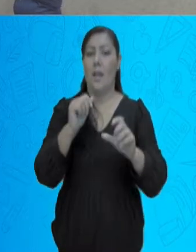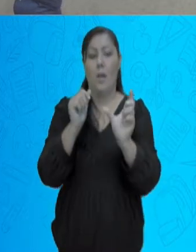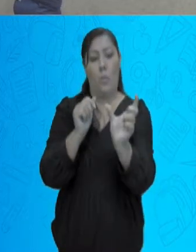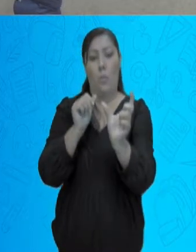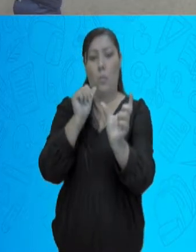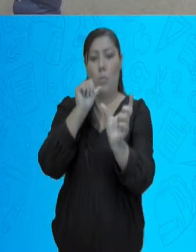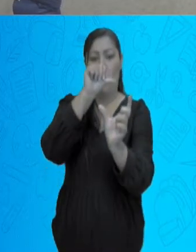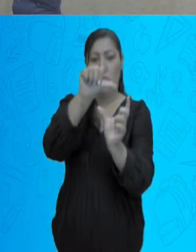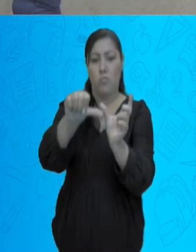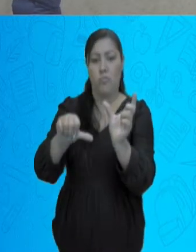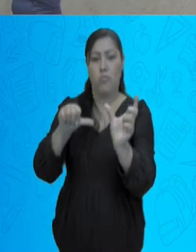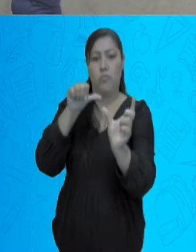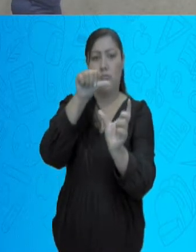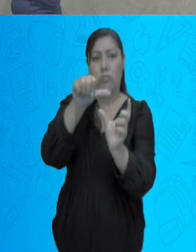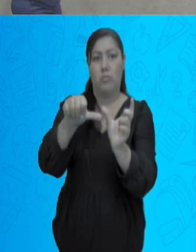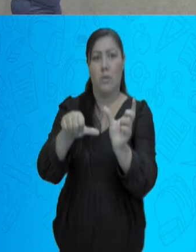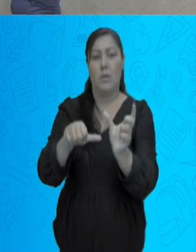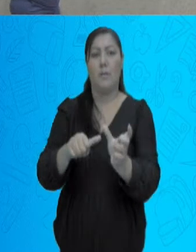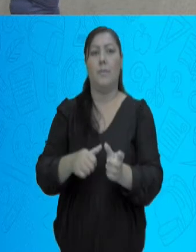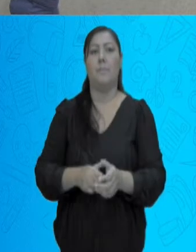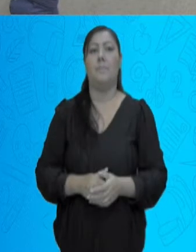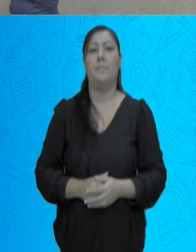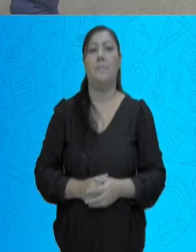nos radicais.